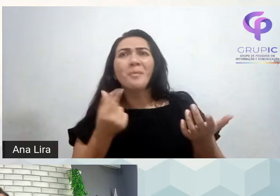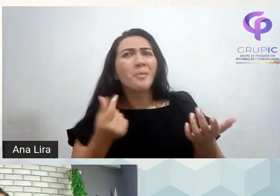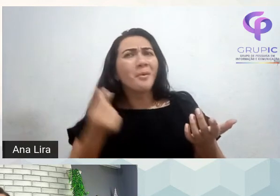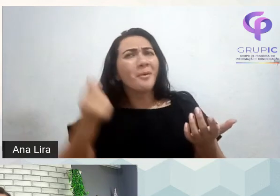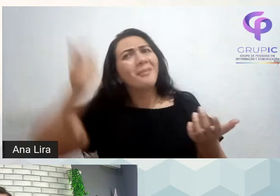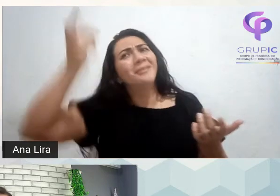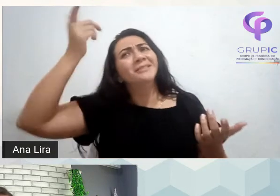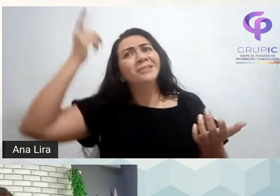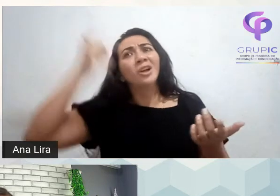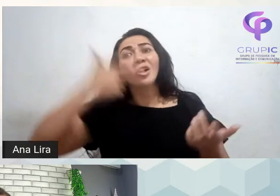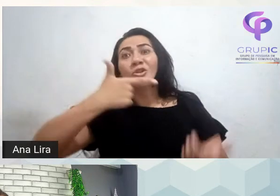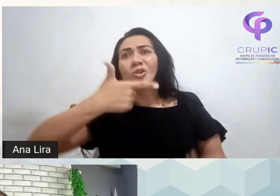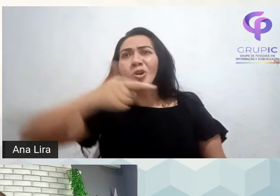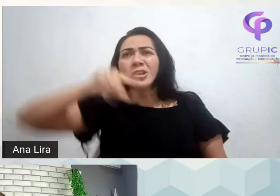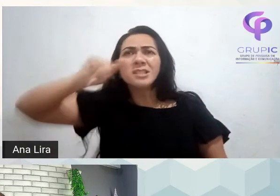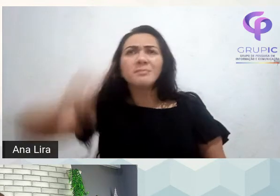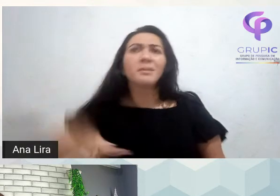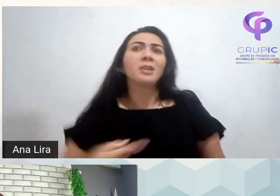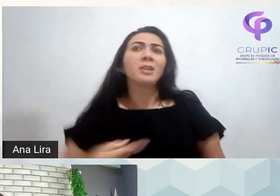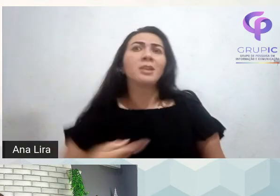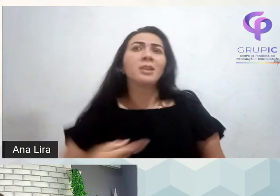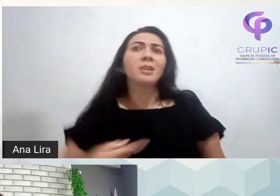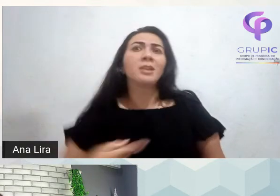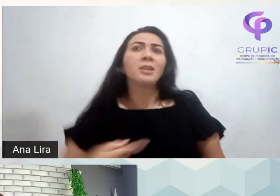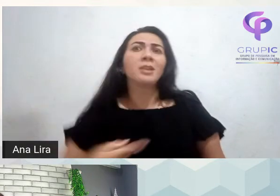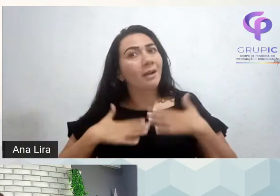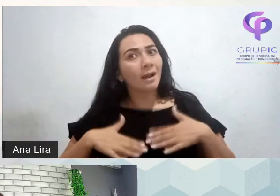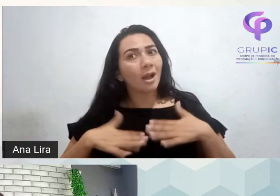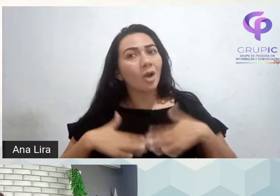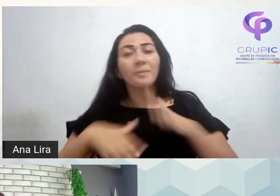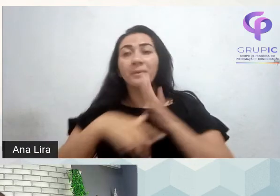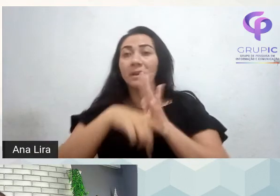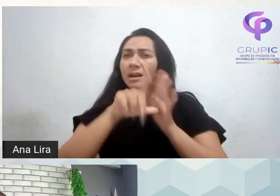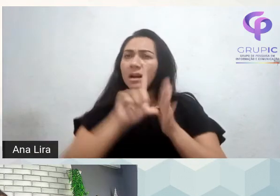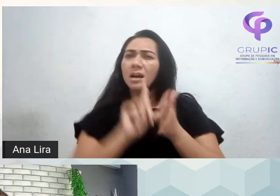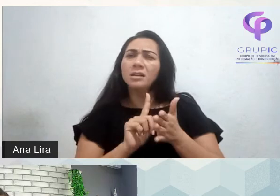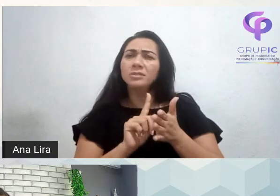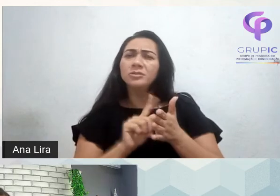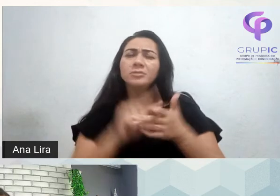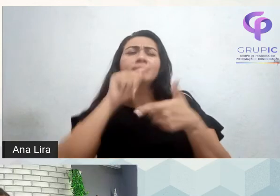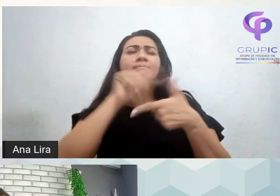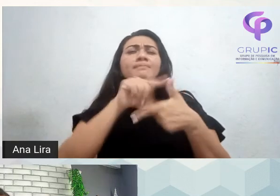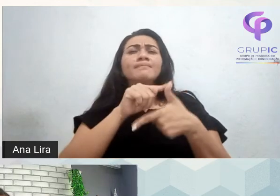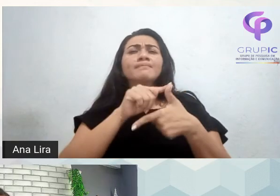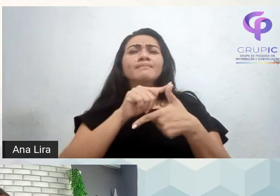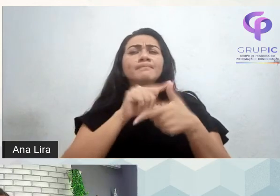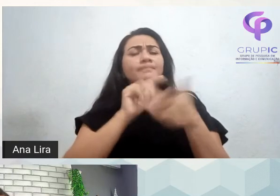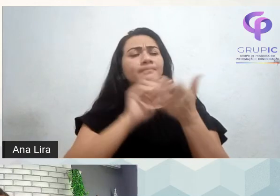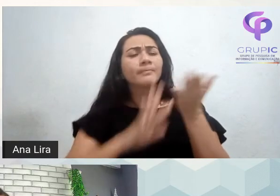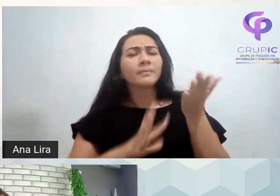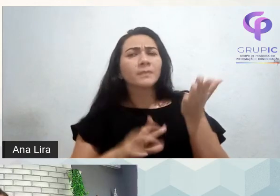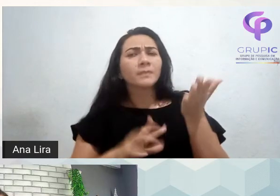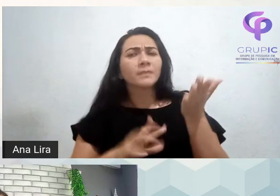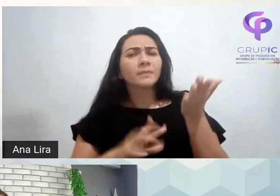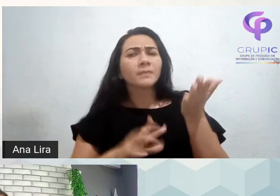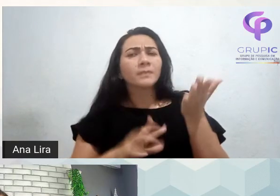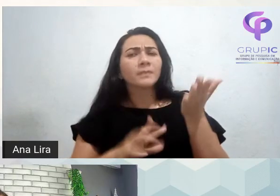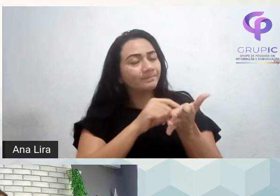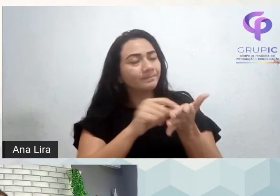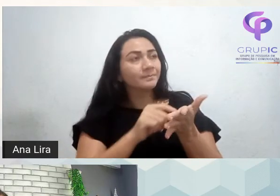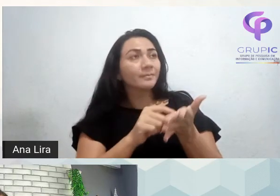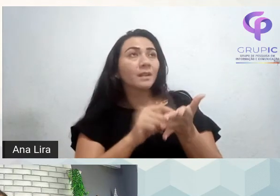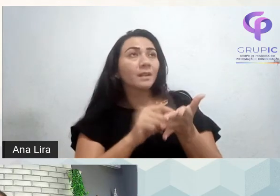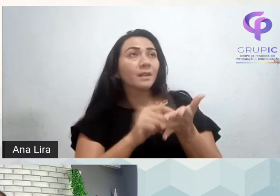bem pequeno. Então, olha, primeiro vamos focar numa atividade só. Dessa atividade, eu vou fazer